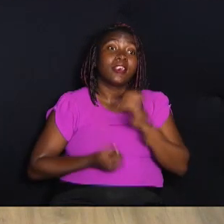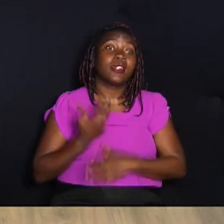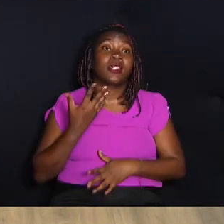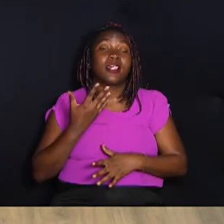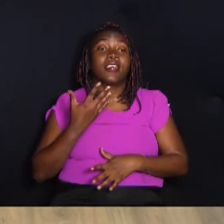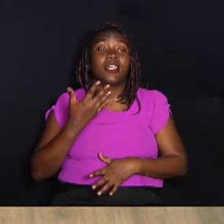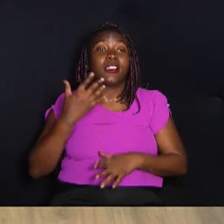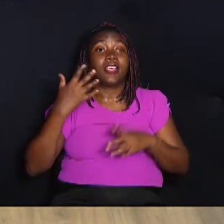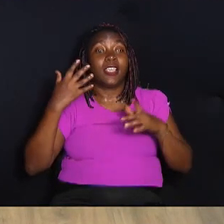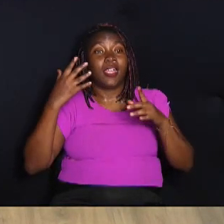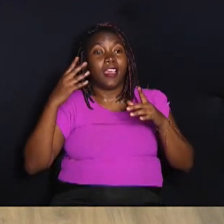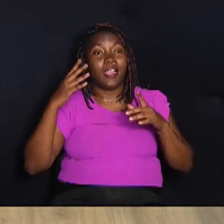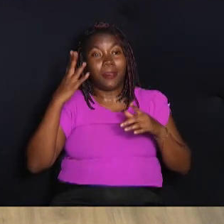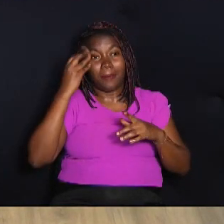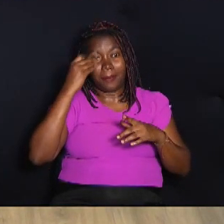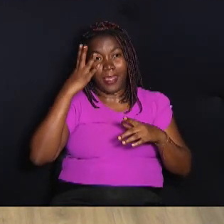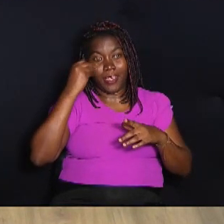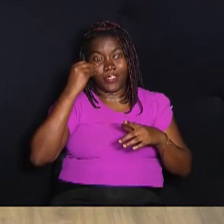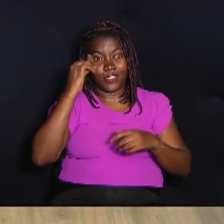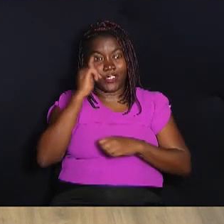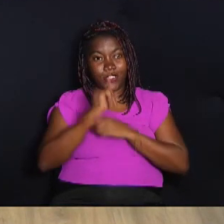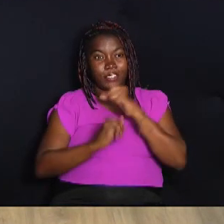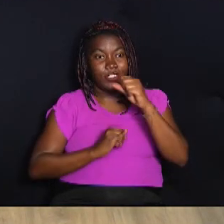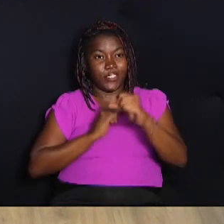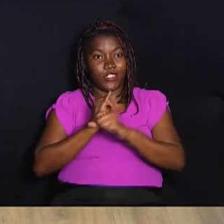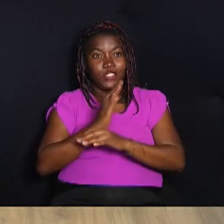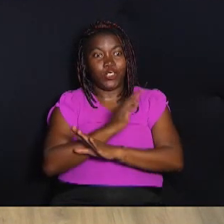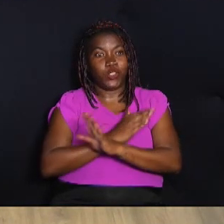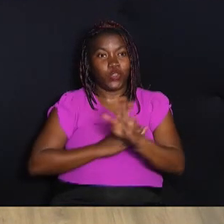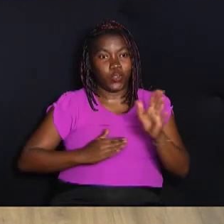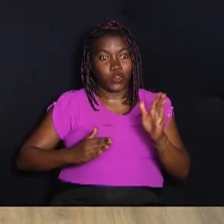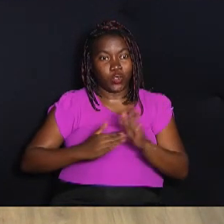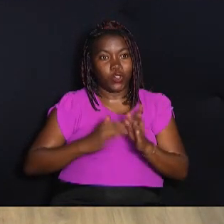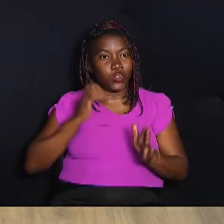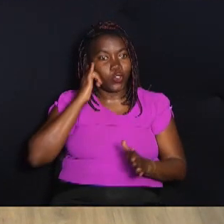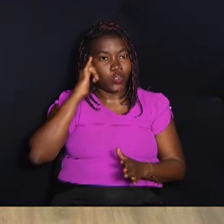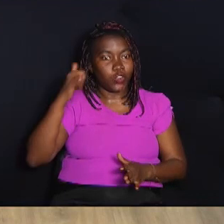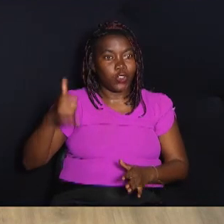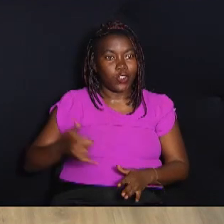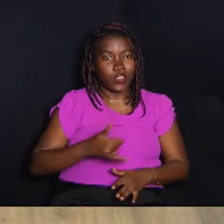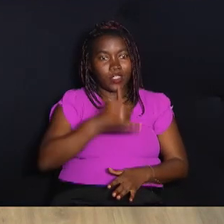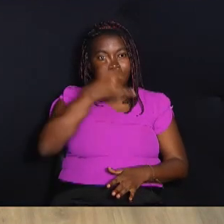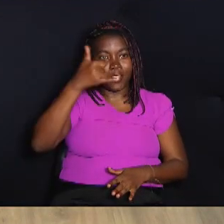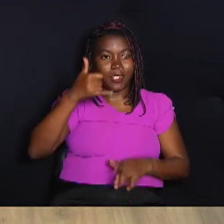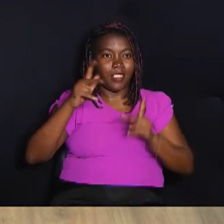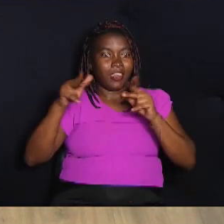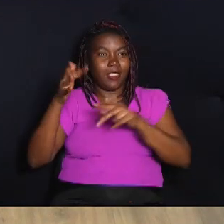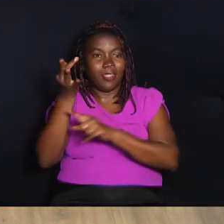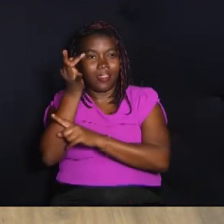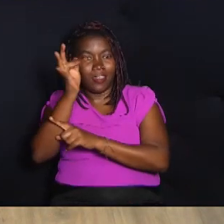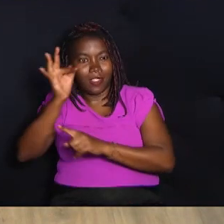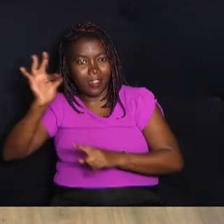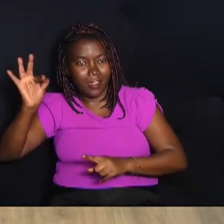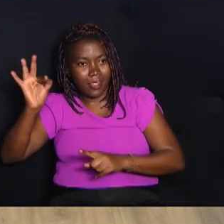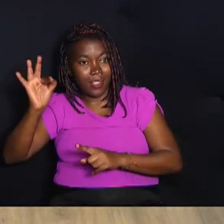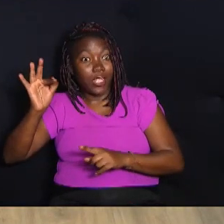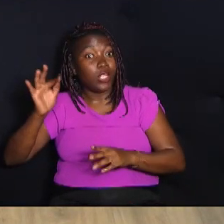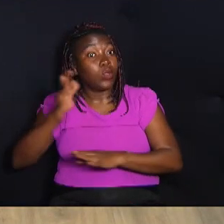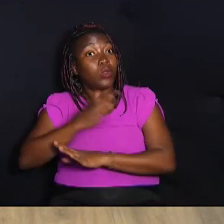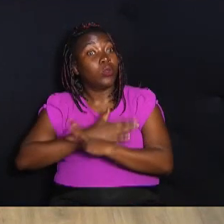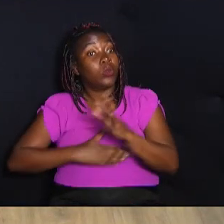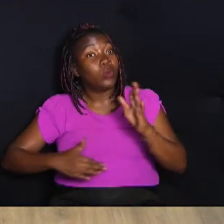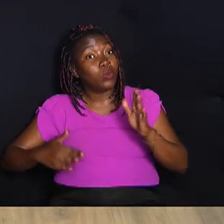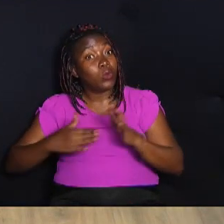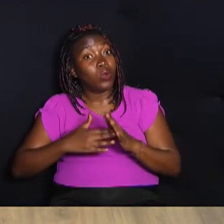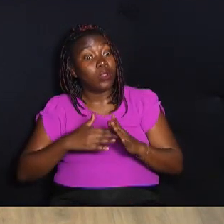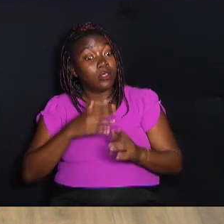redes sociais de todo mundo com o celular, como se fosse na Torre Eiffel, e todas as pessoas estavam com o celular ligado,